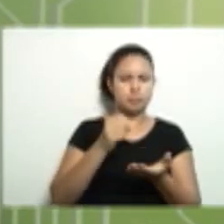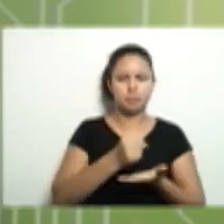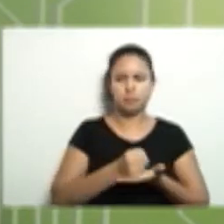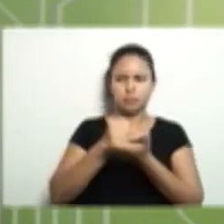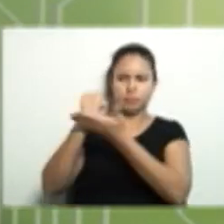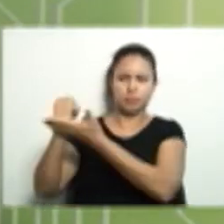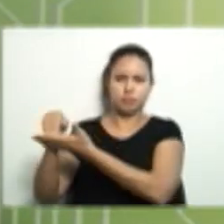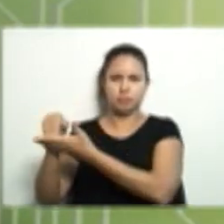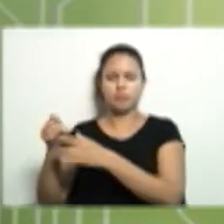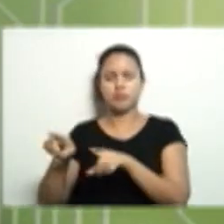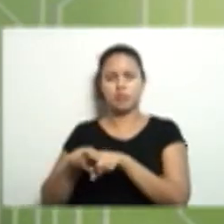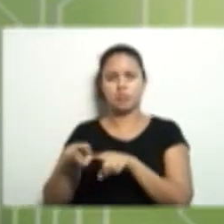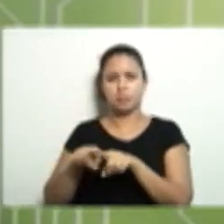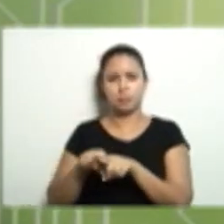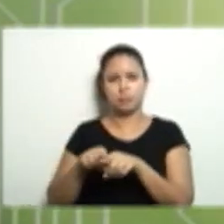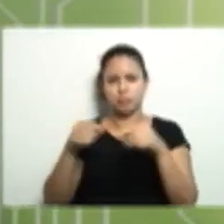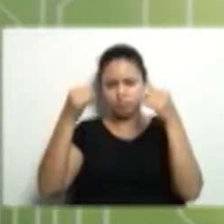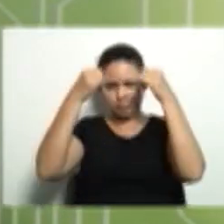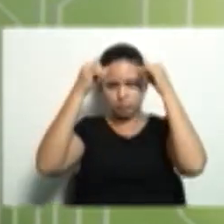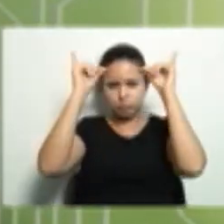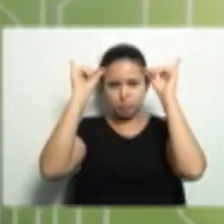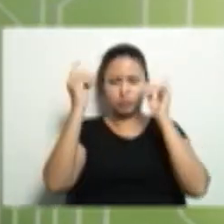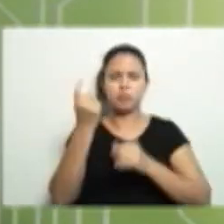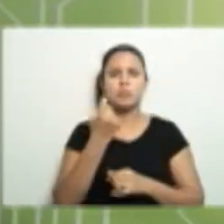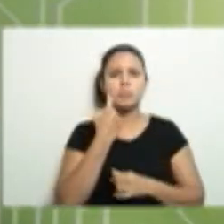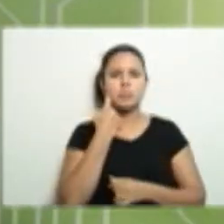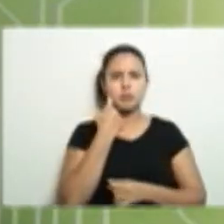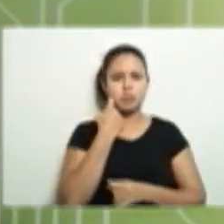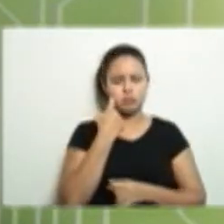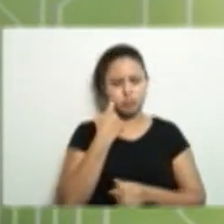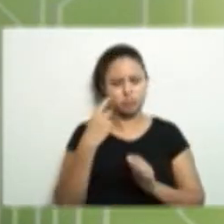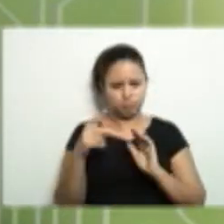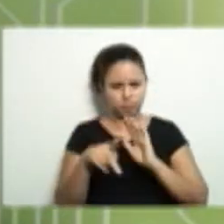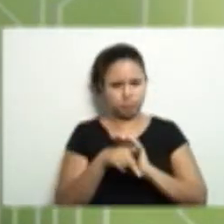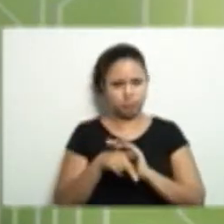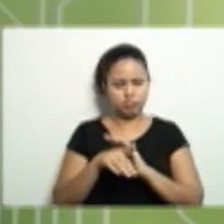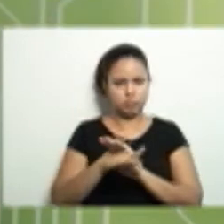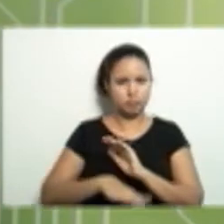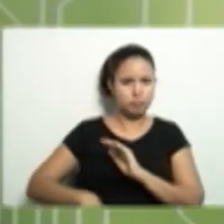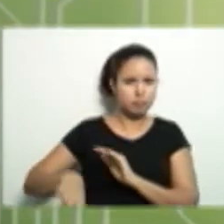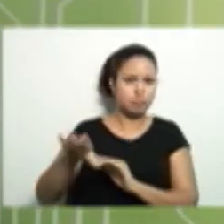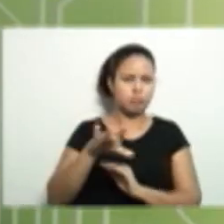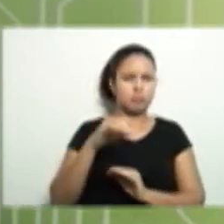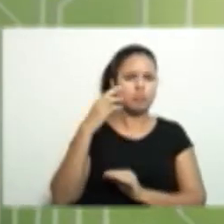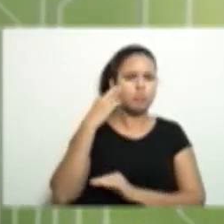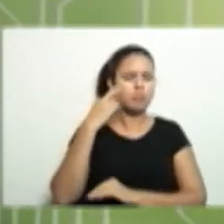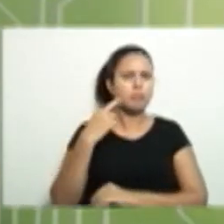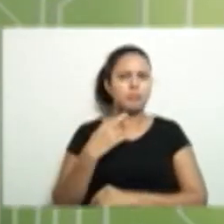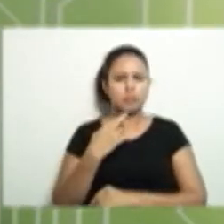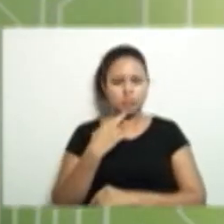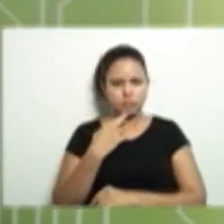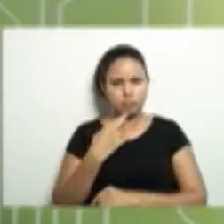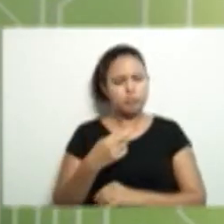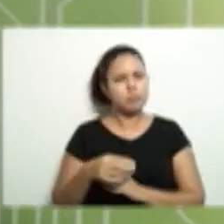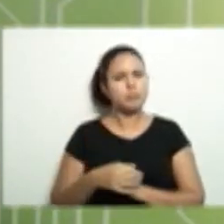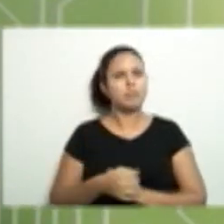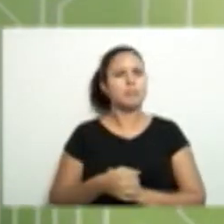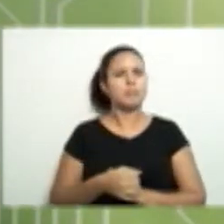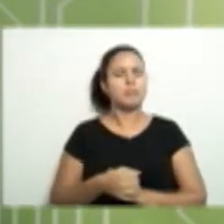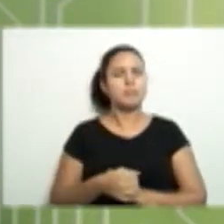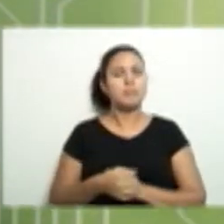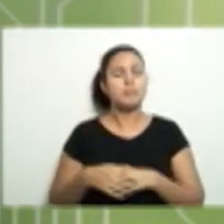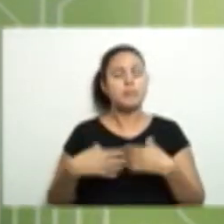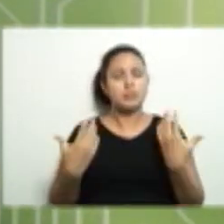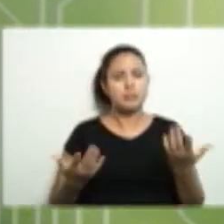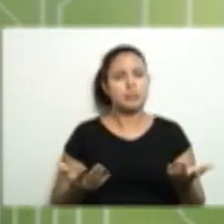do gado e agora ultimamente do peixe aqui na nossa região. E esses produtos ele tem a intenção sim de